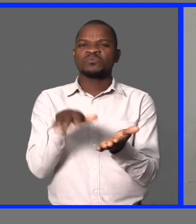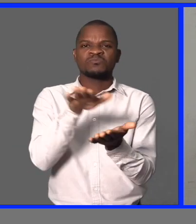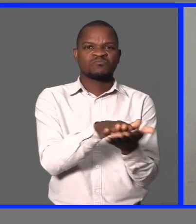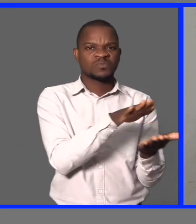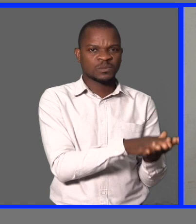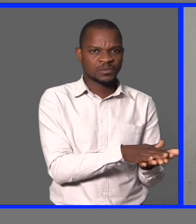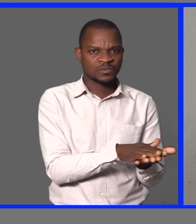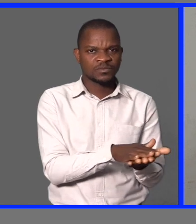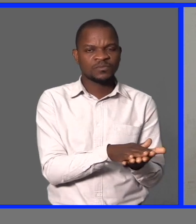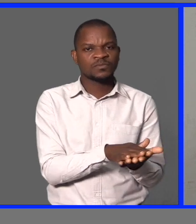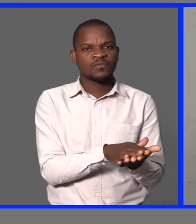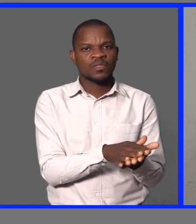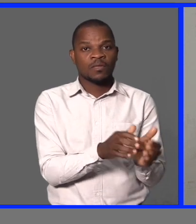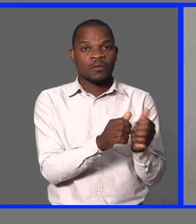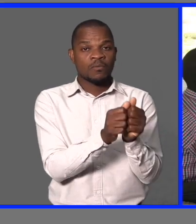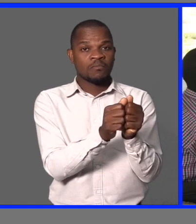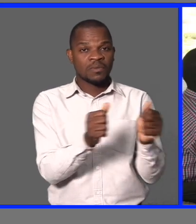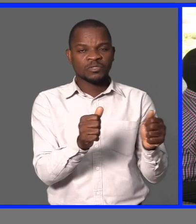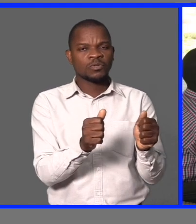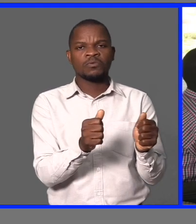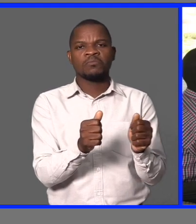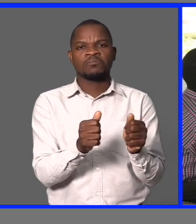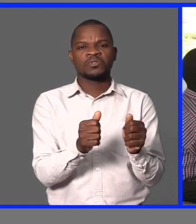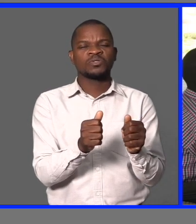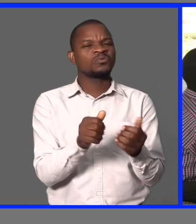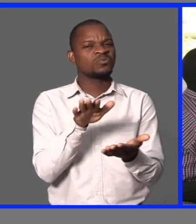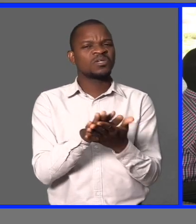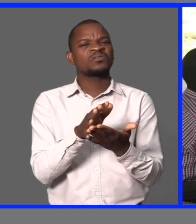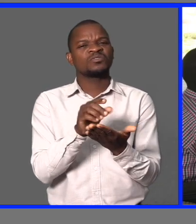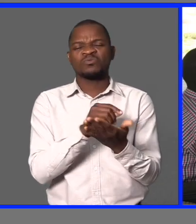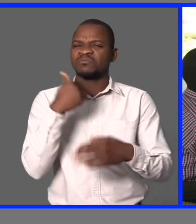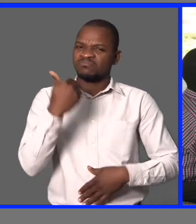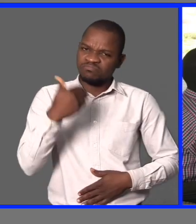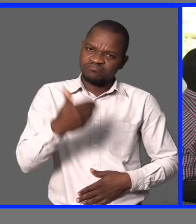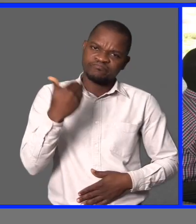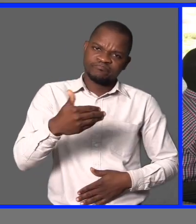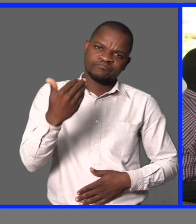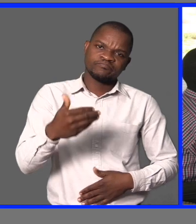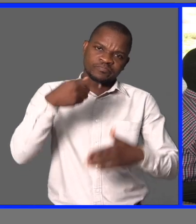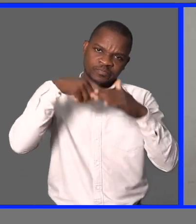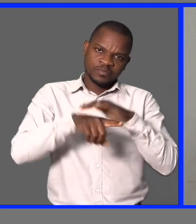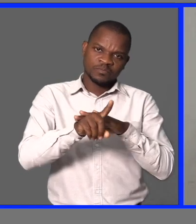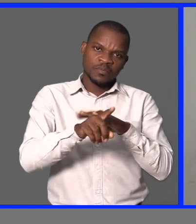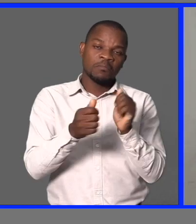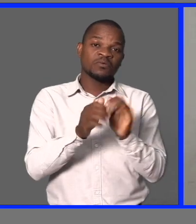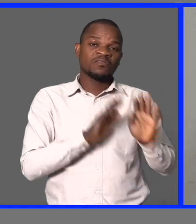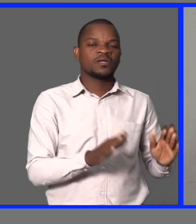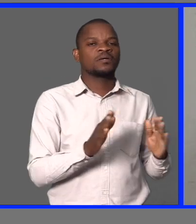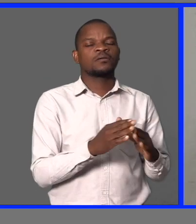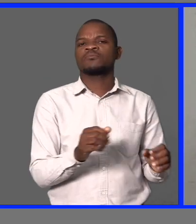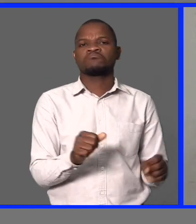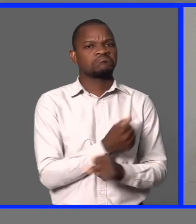as classes que eu fiz, sempre andei de noite, mas em nenhum dia nunca faltei à escola. Mas não porque eu ia sozinho, por causa das pessoas,